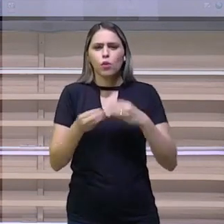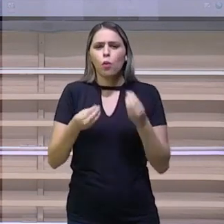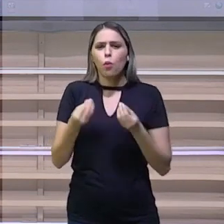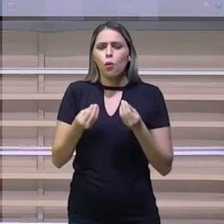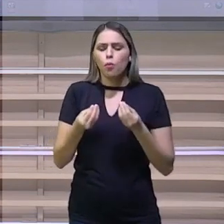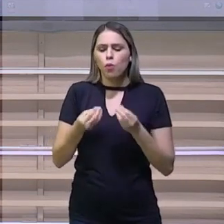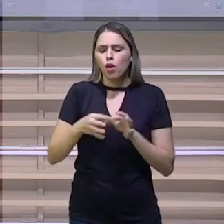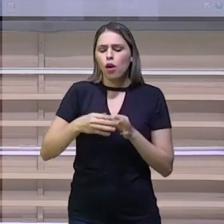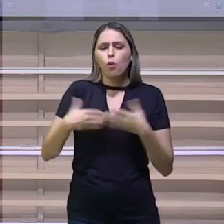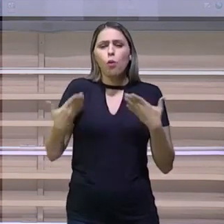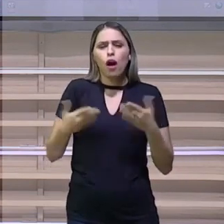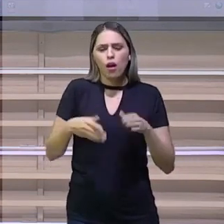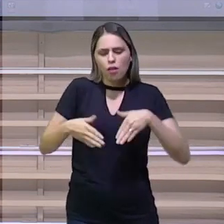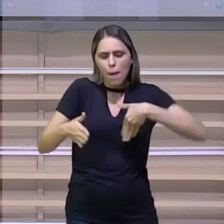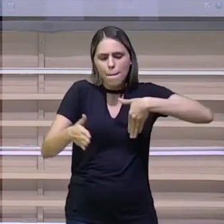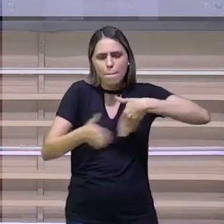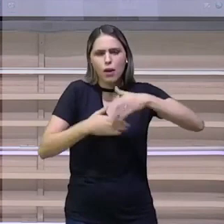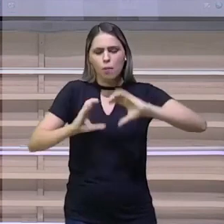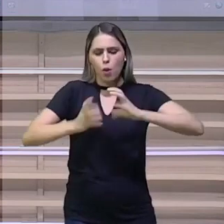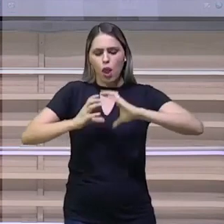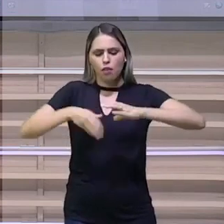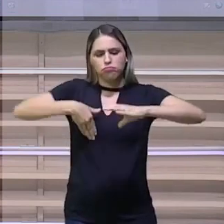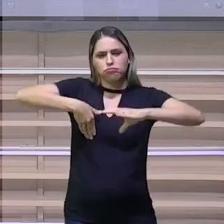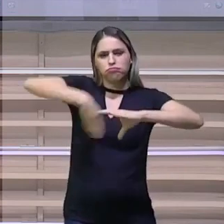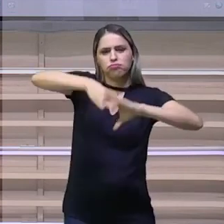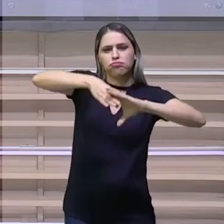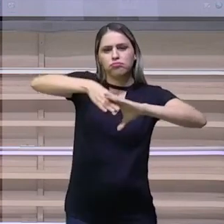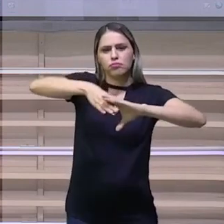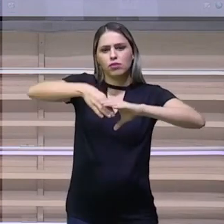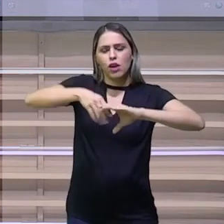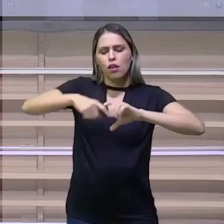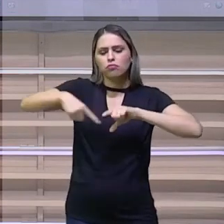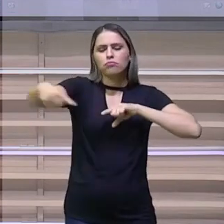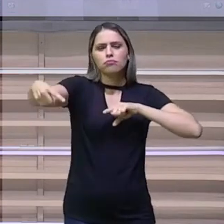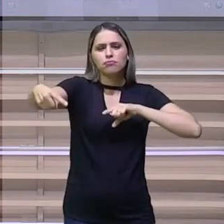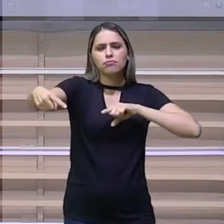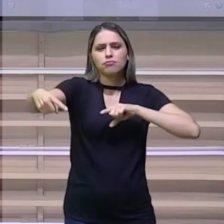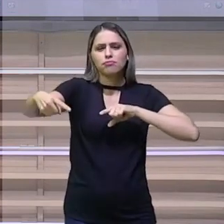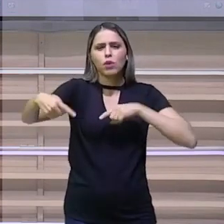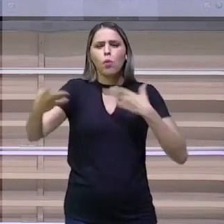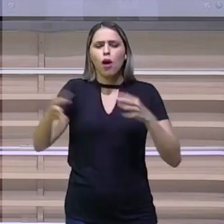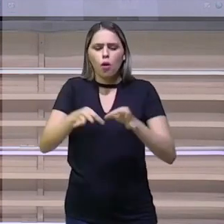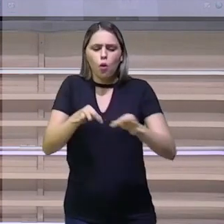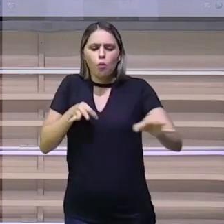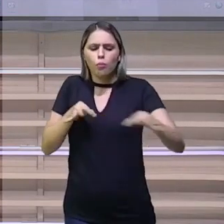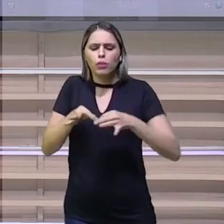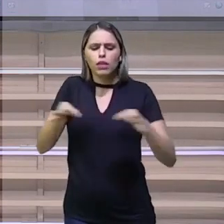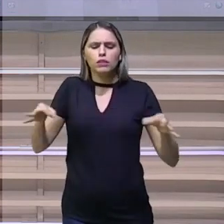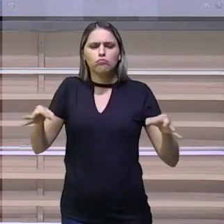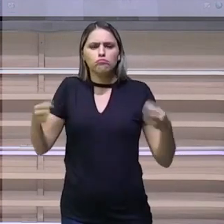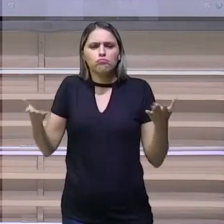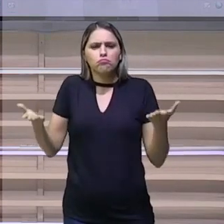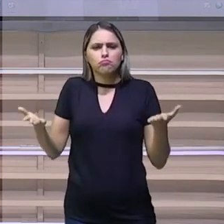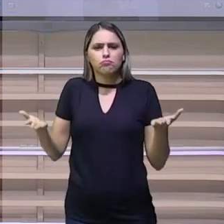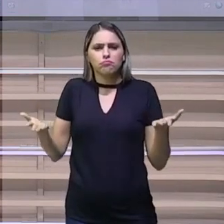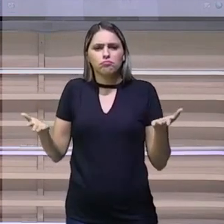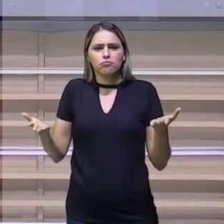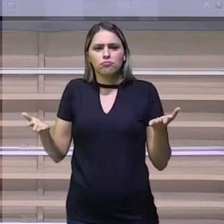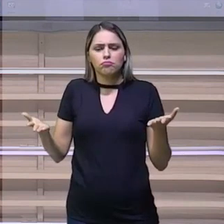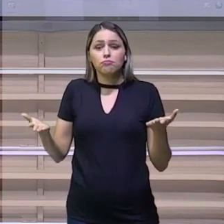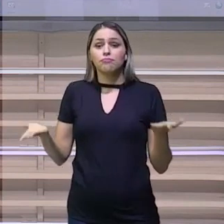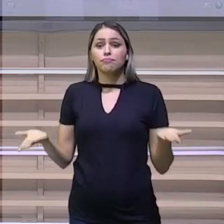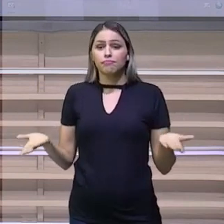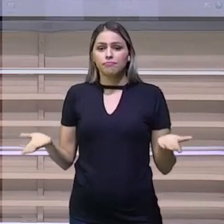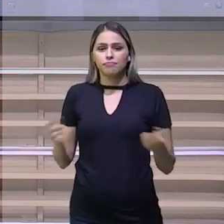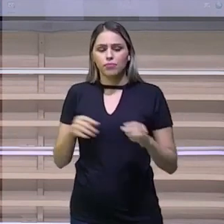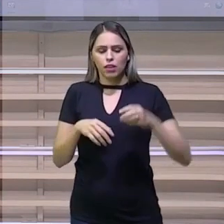Quantos metros você alcançou? Né? Quantos metros você chutou do meio do campo para chegar até